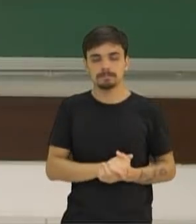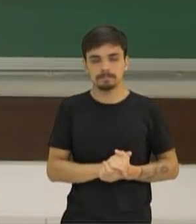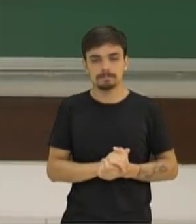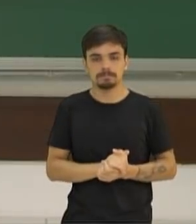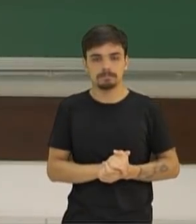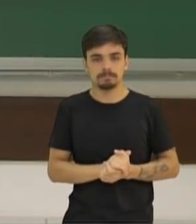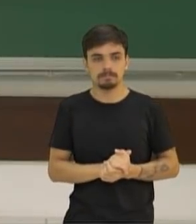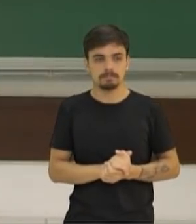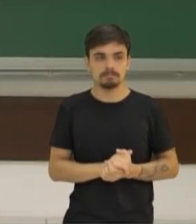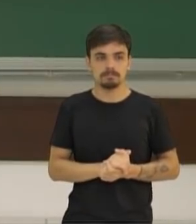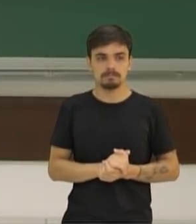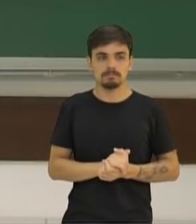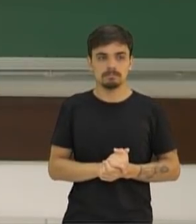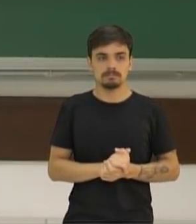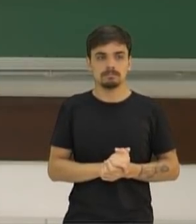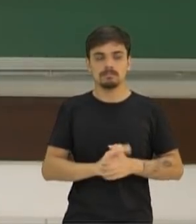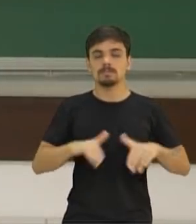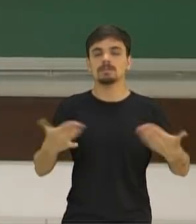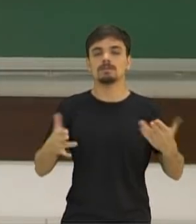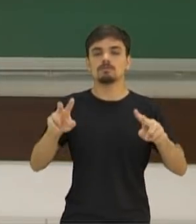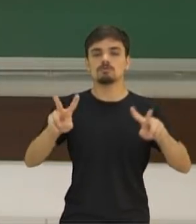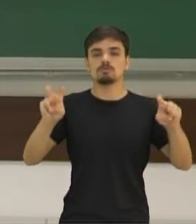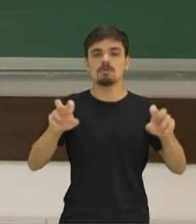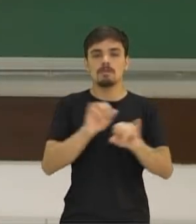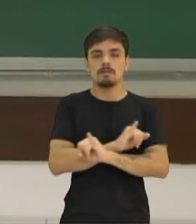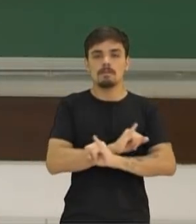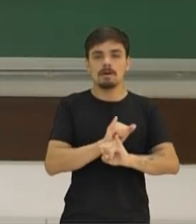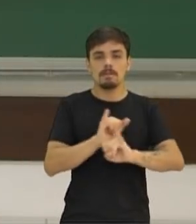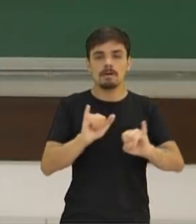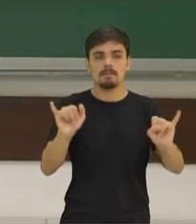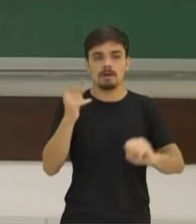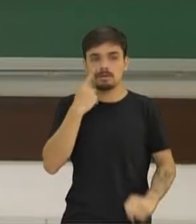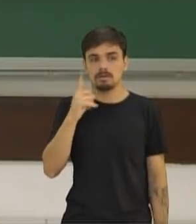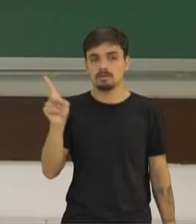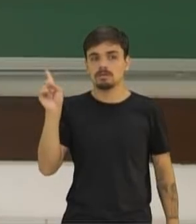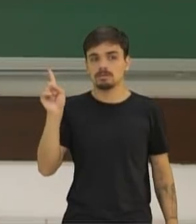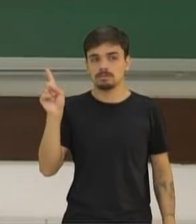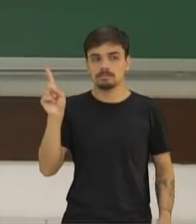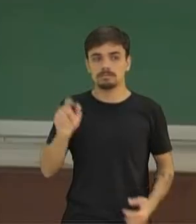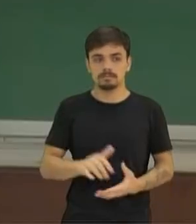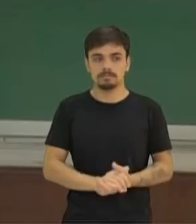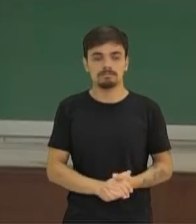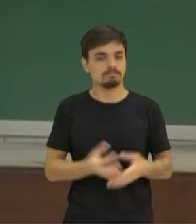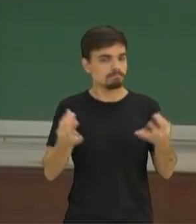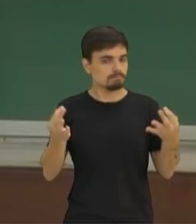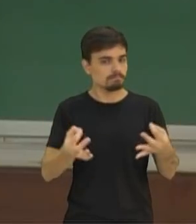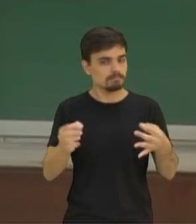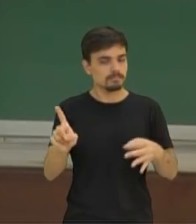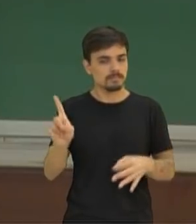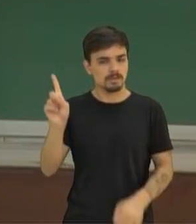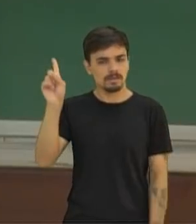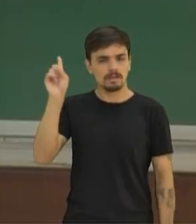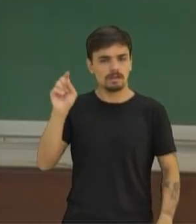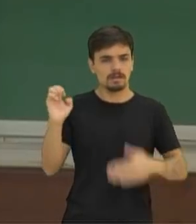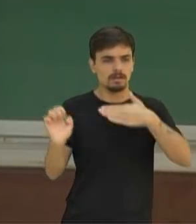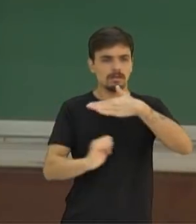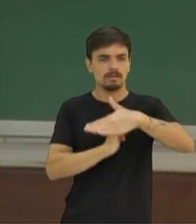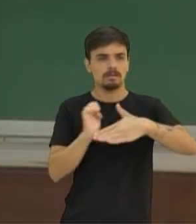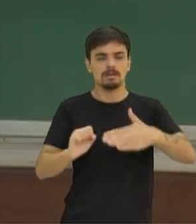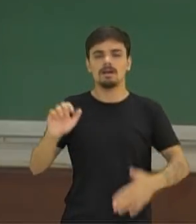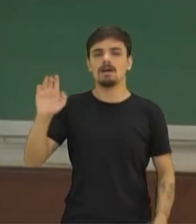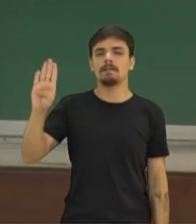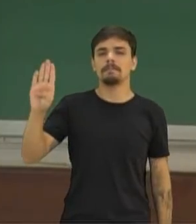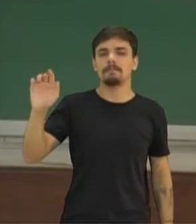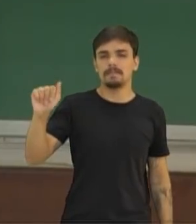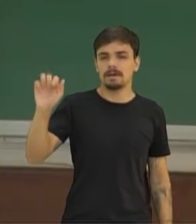E falando em anúncio publicitário, nós vamos falar desse aqui, certo? Lá da empresa Batava, aquela